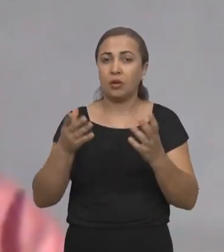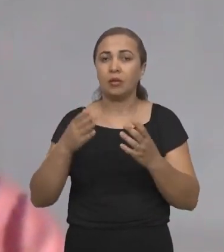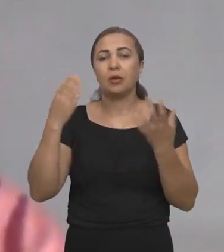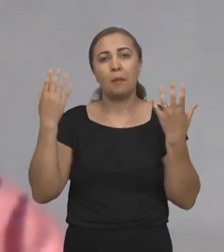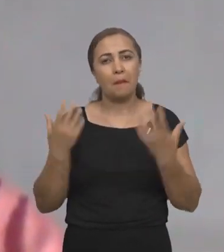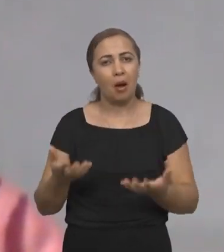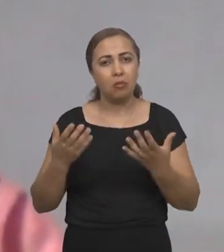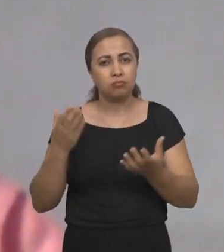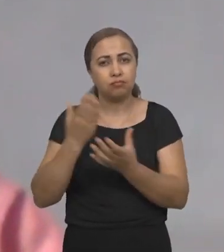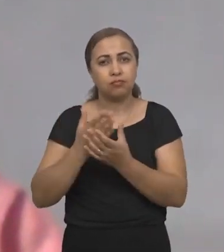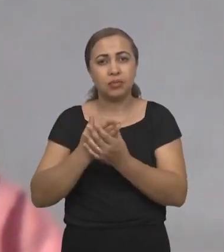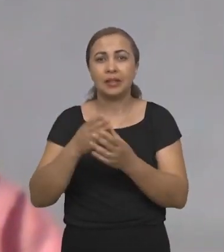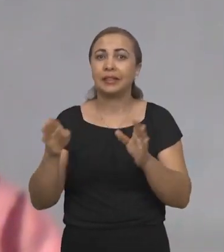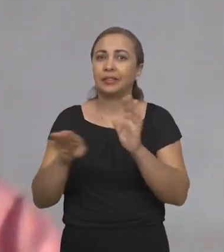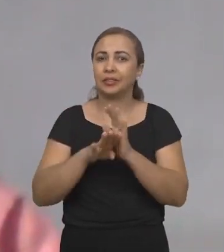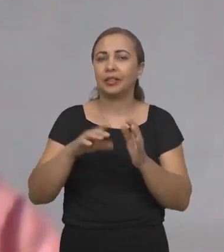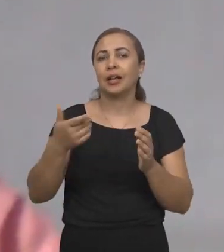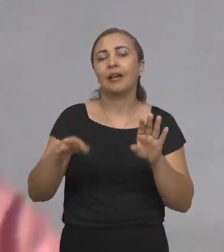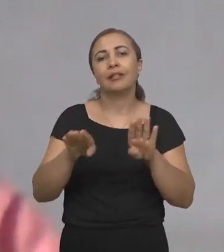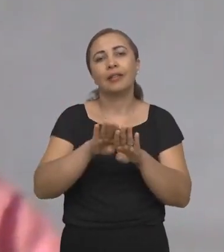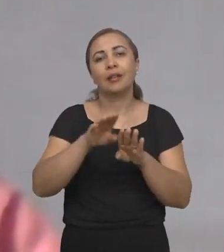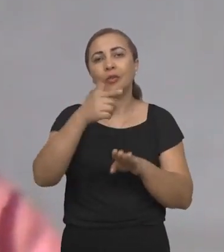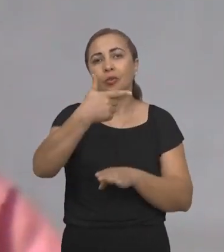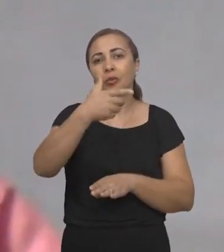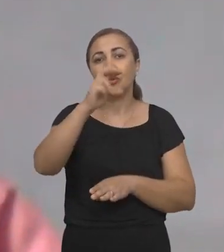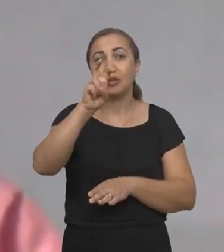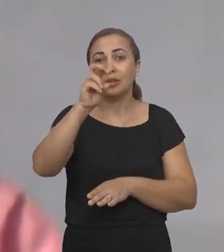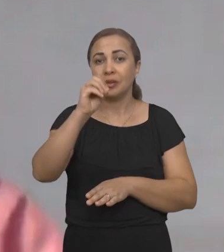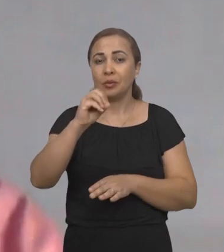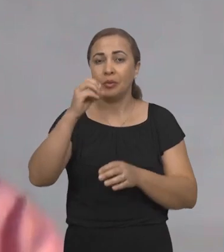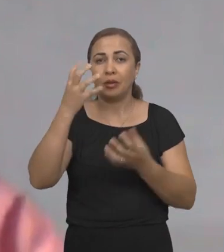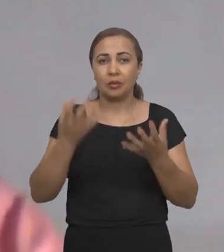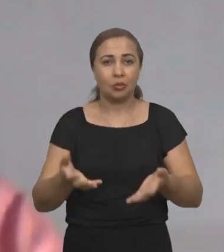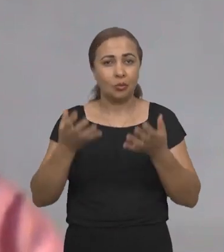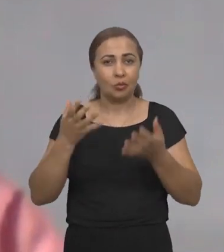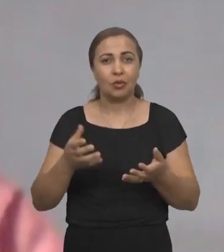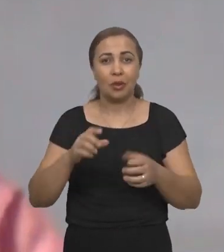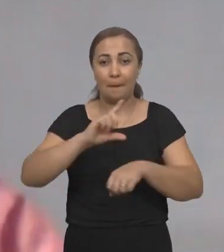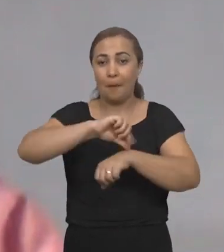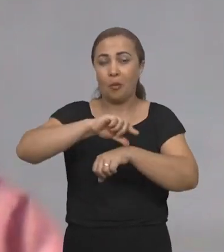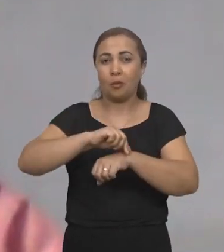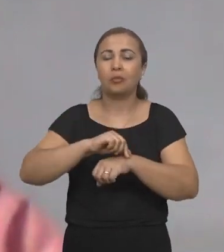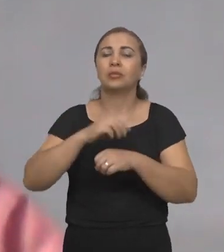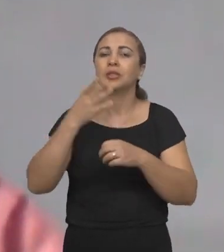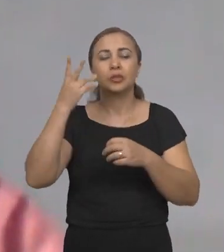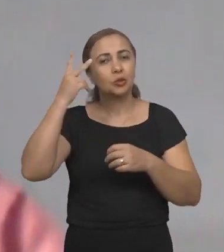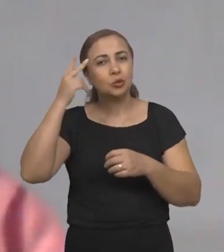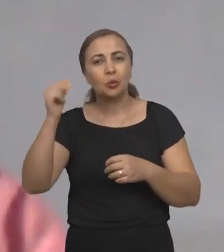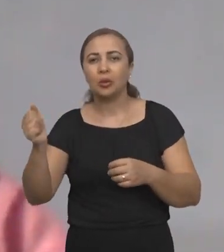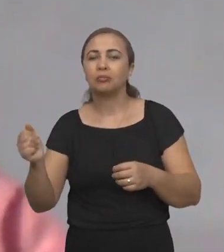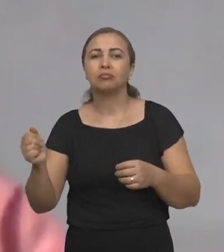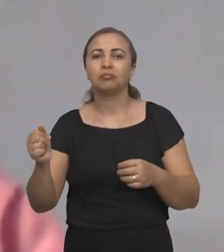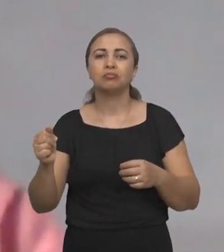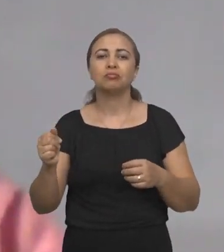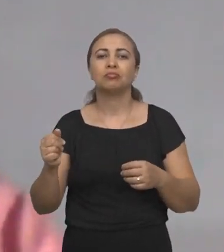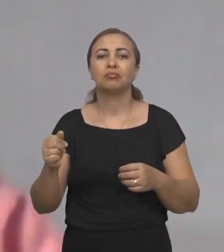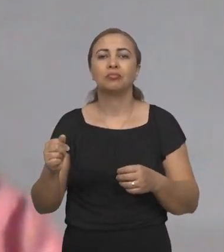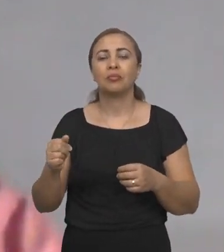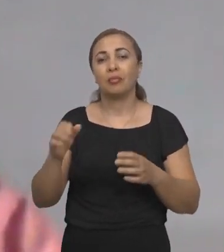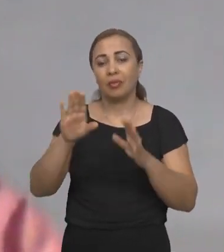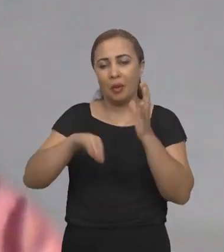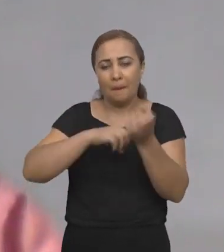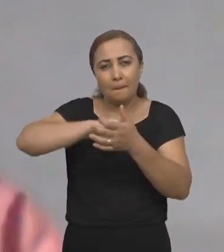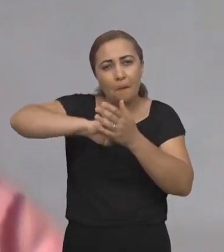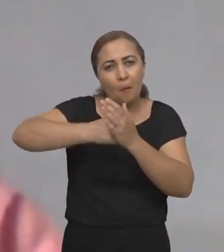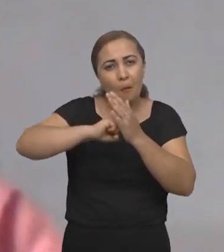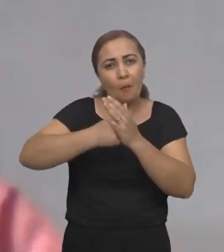processo que pode chegar a mais de 250 toneladas por hora tranquilamente, em termos de moagem de